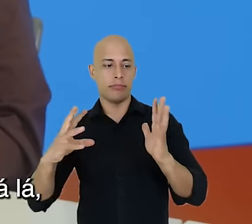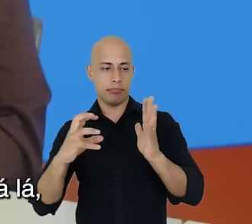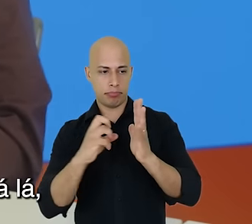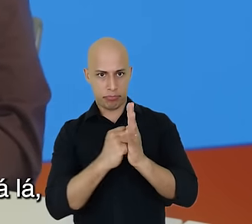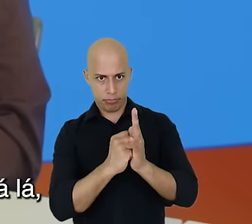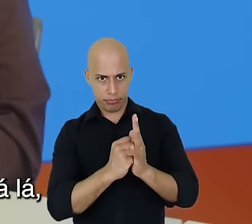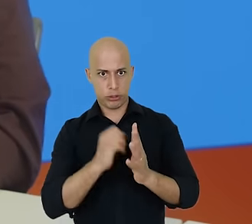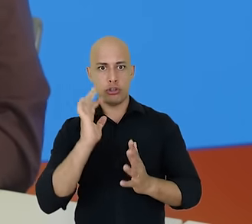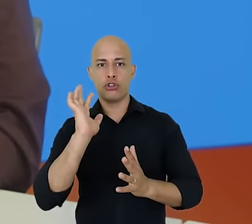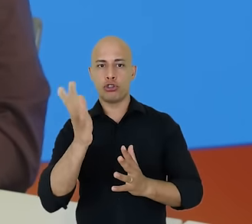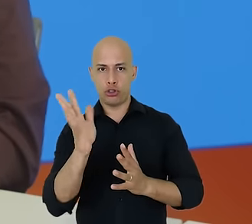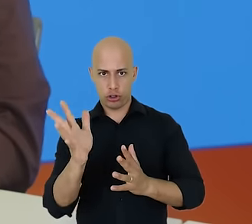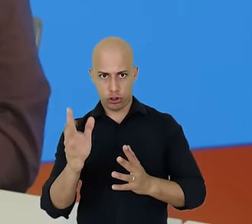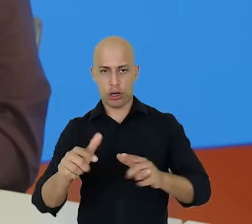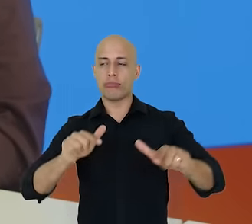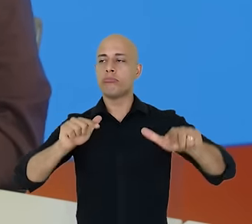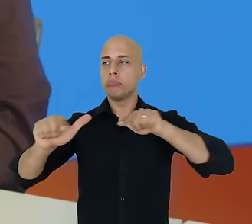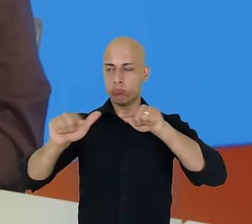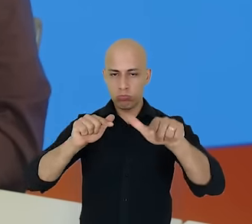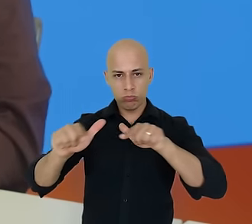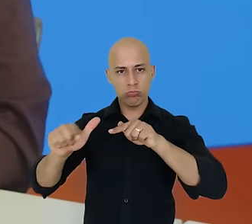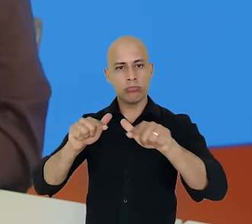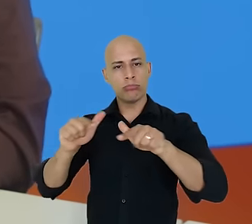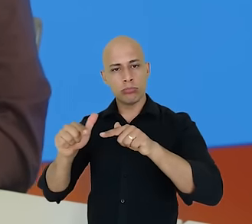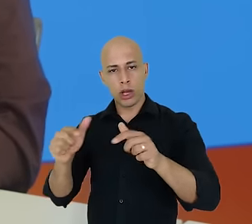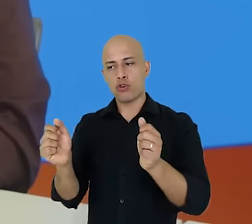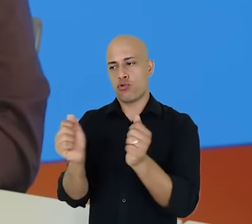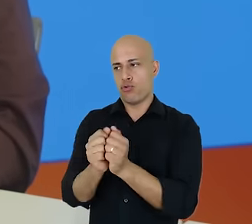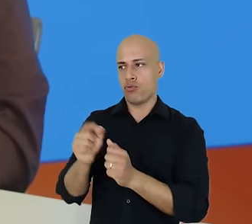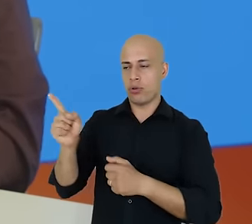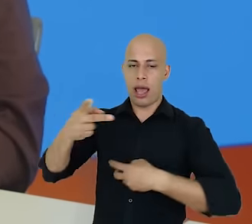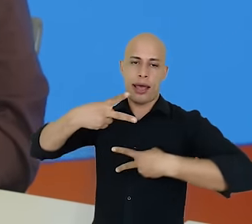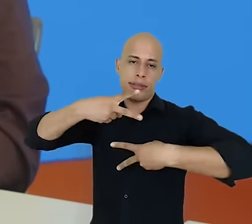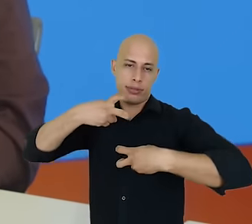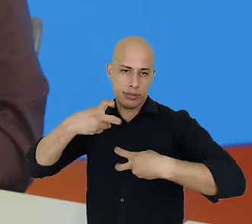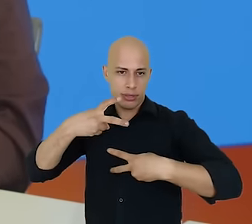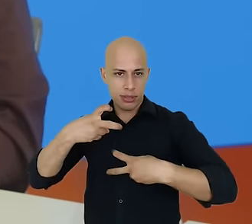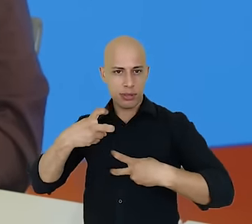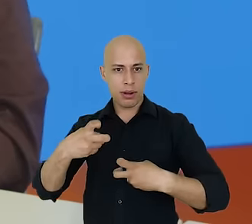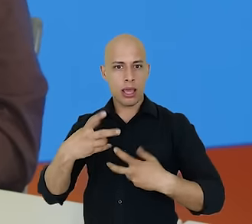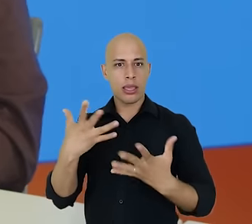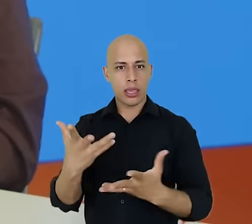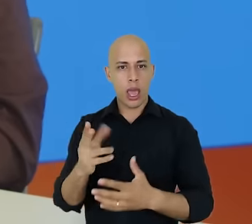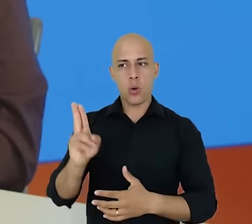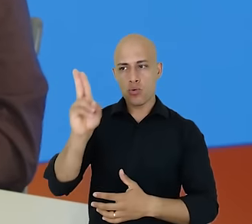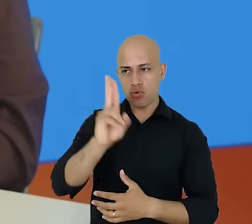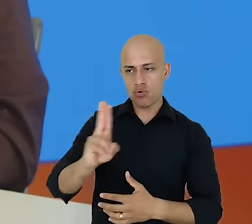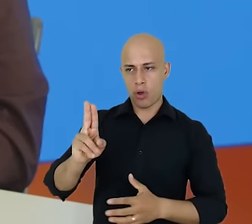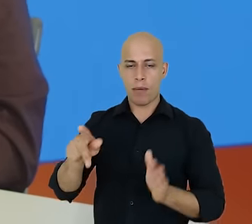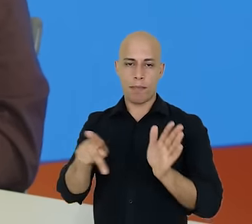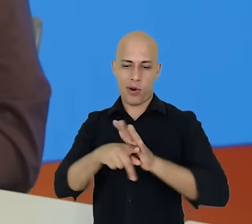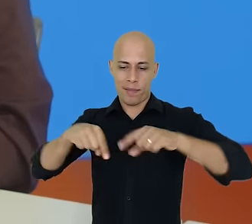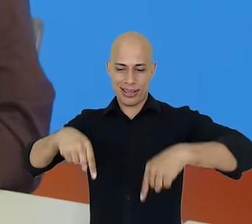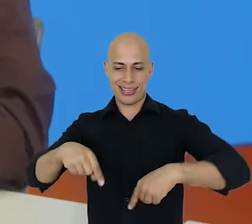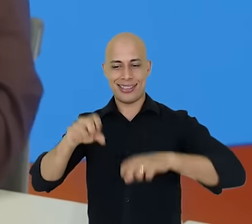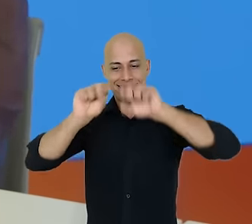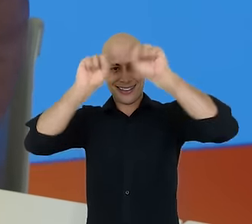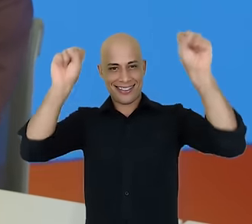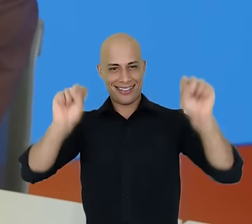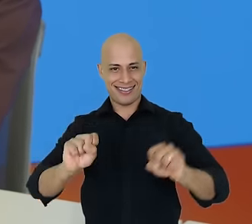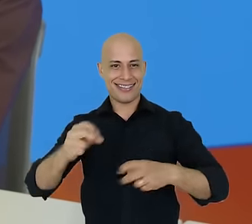a empresa tá lá já tá trabalhando com o ce na parte de querer fazer uso do nosso